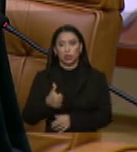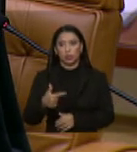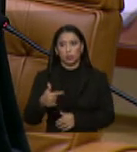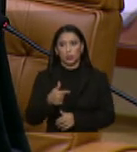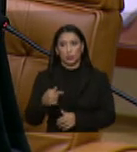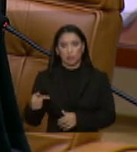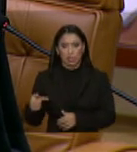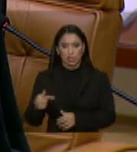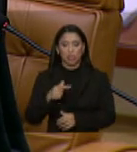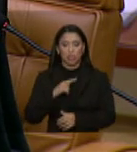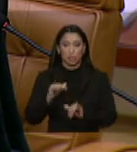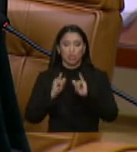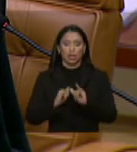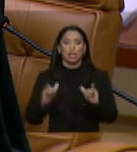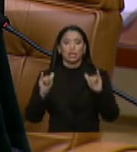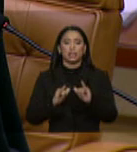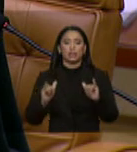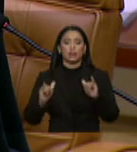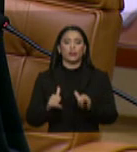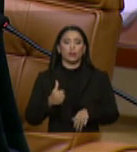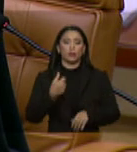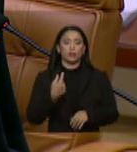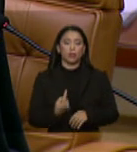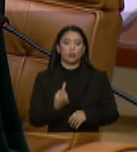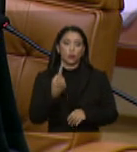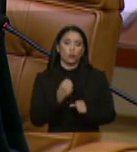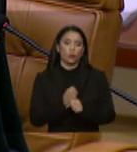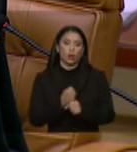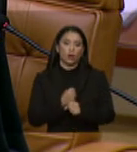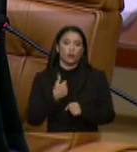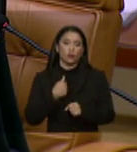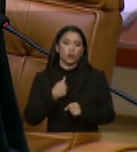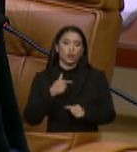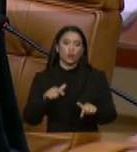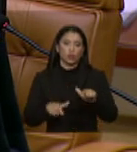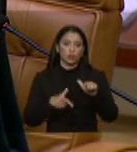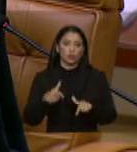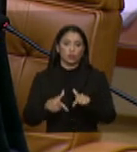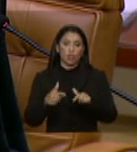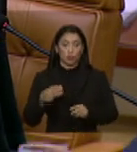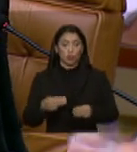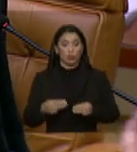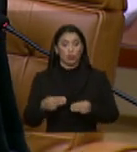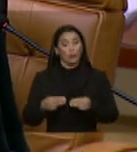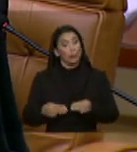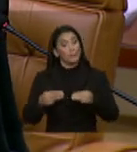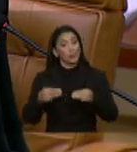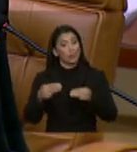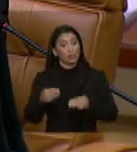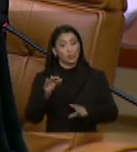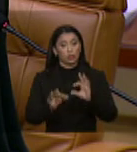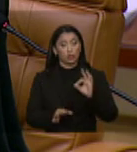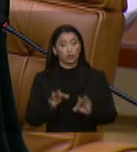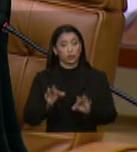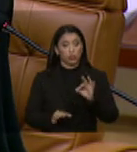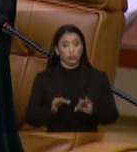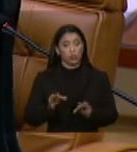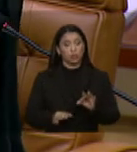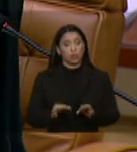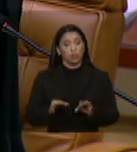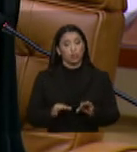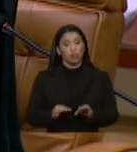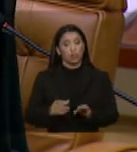aqui nessas informações um ano eu mesmo atuei como Ministro é da justiça e o 106 estava subordinado